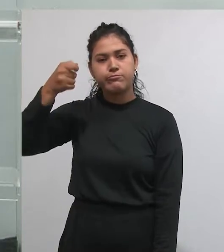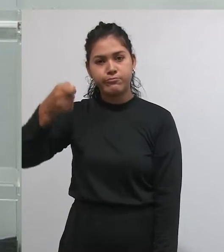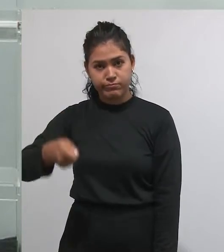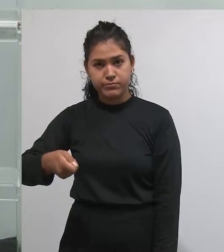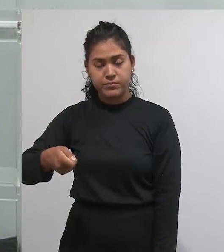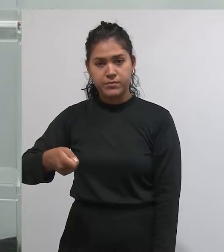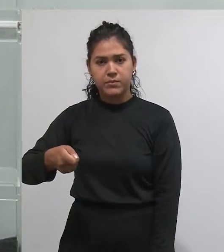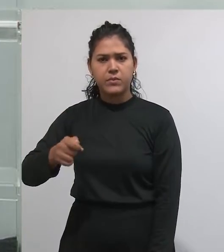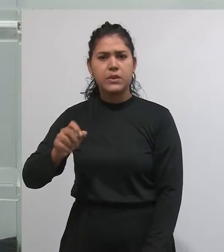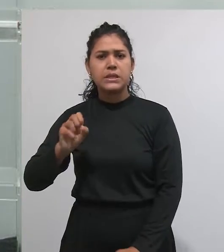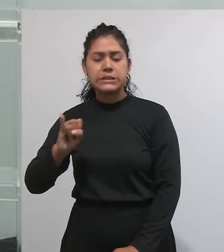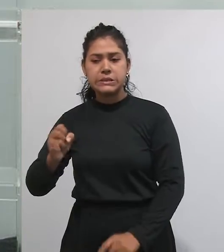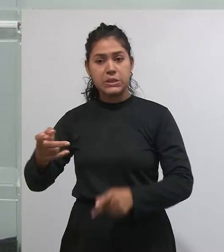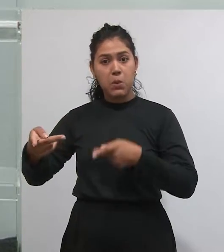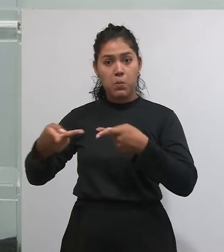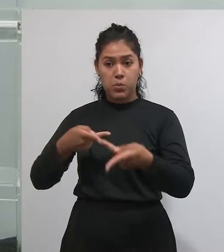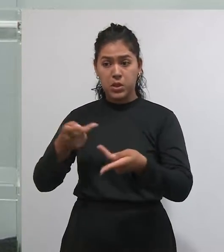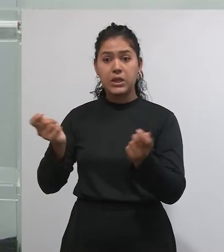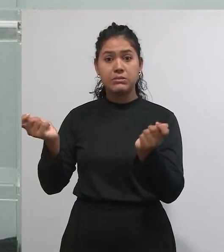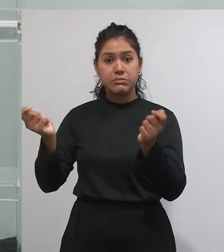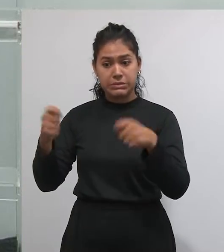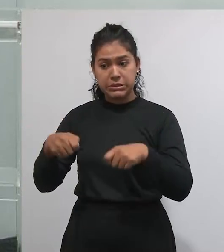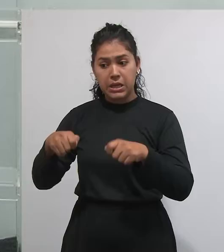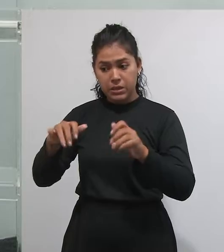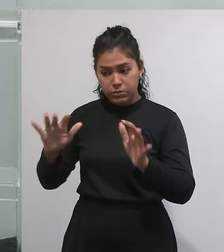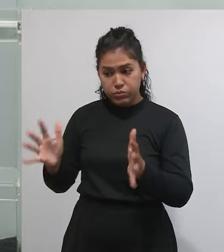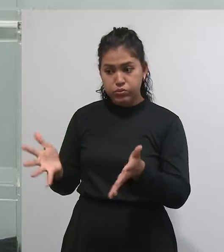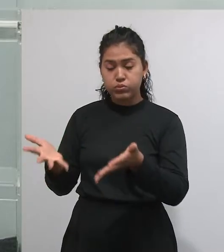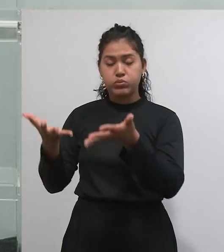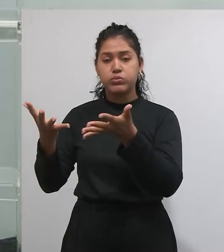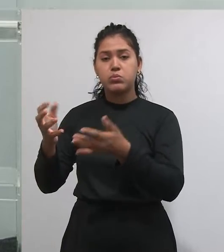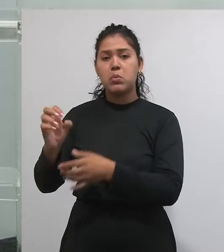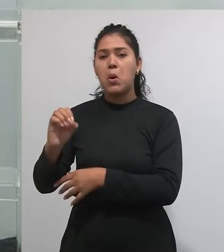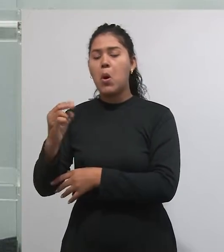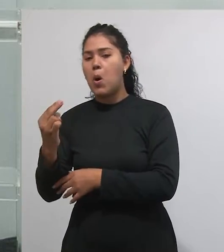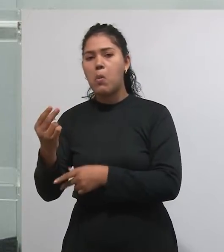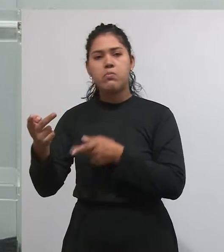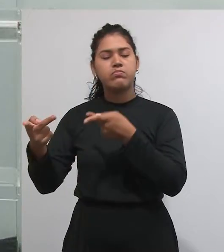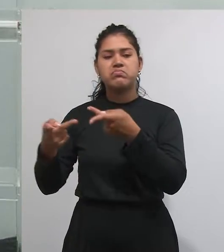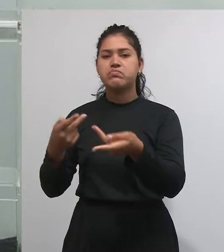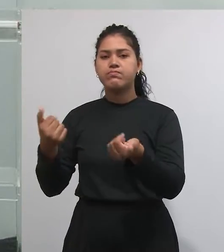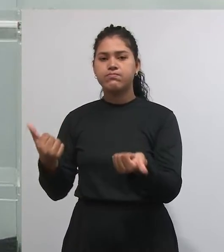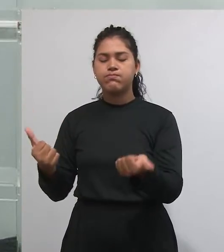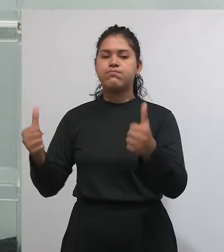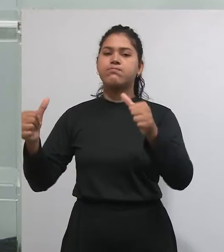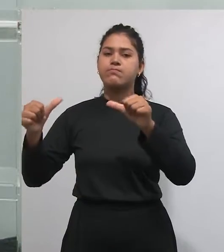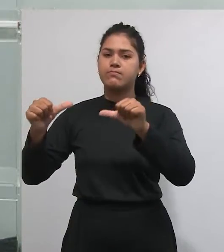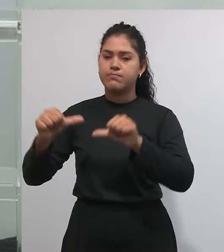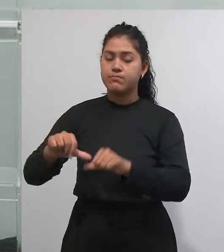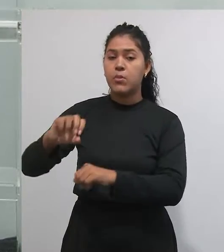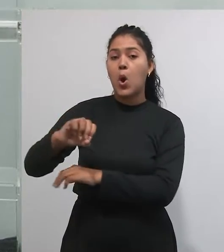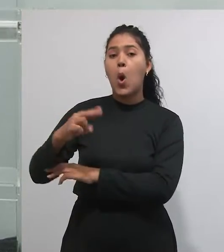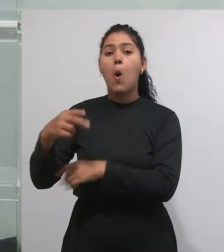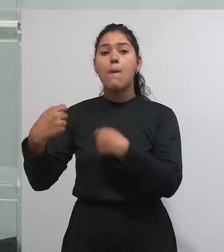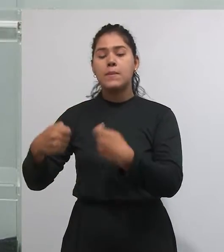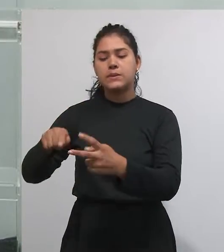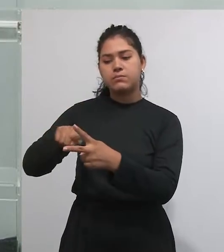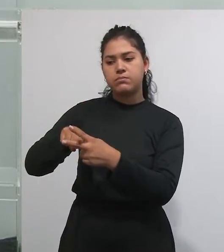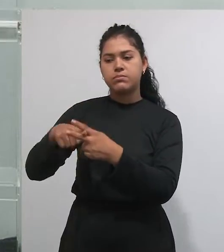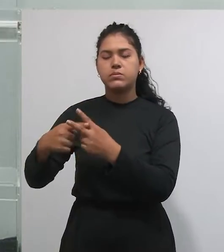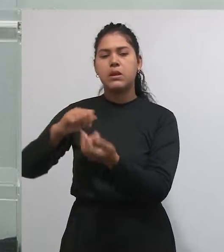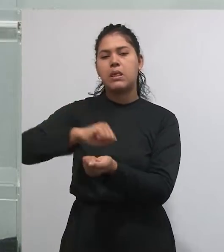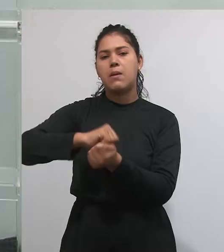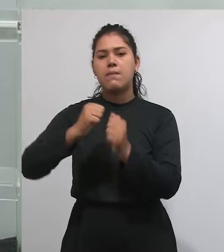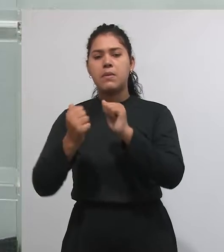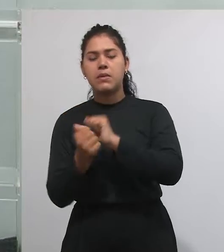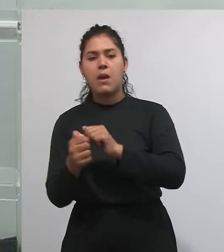realizadas merecem continuar, merecem garantia de investimento ou se é necessário alterar a